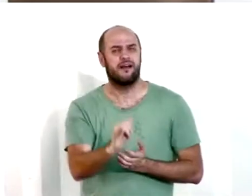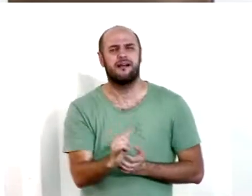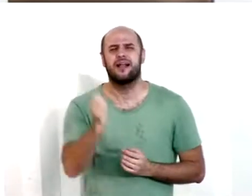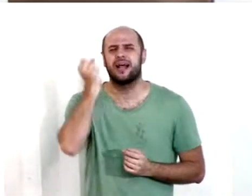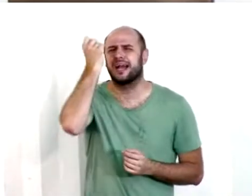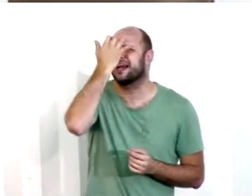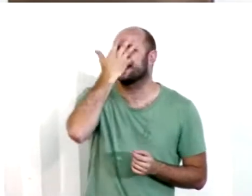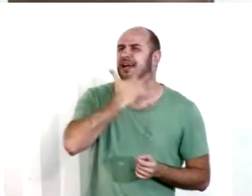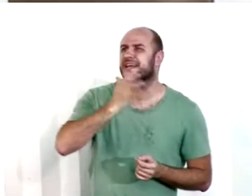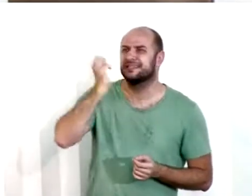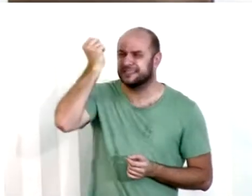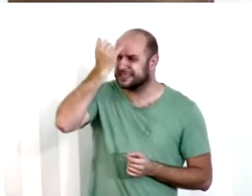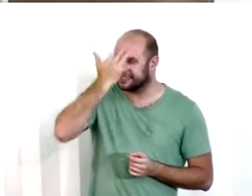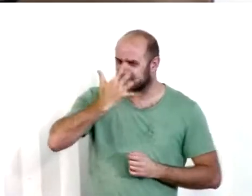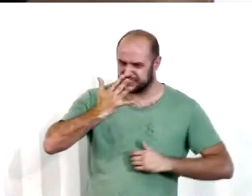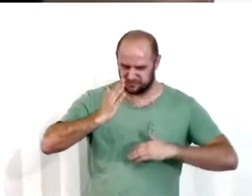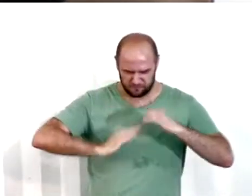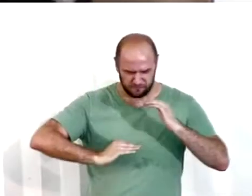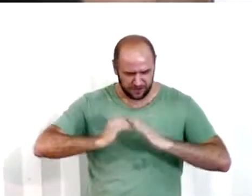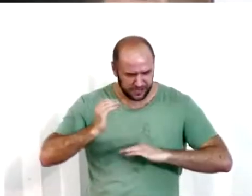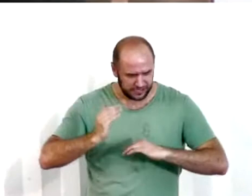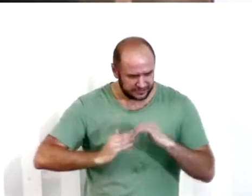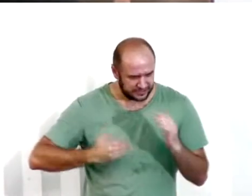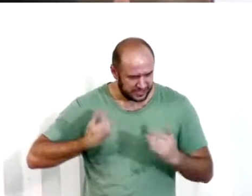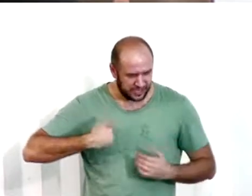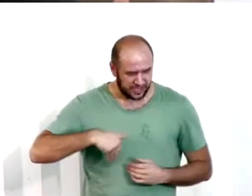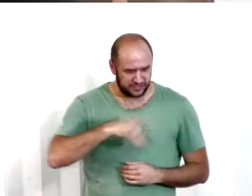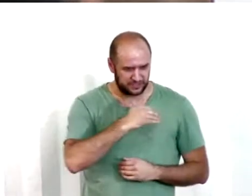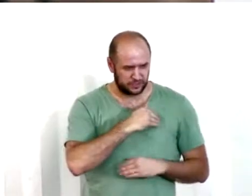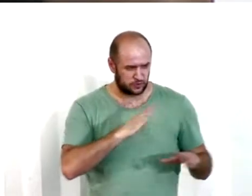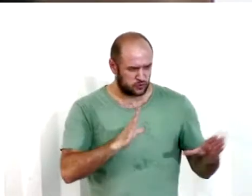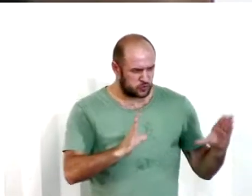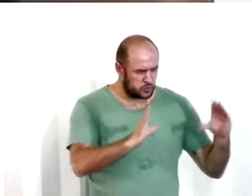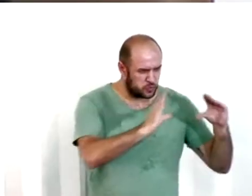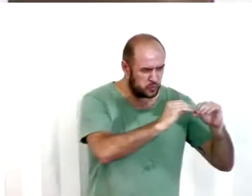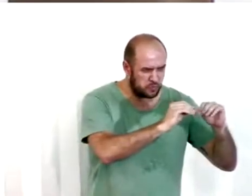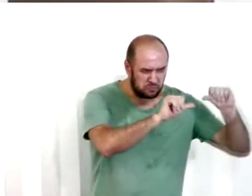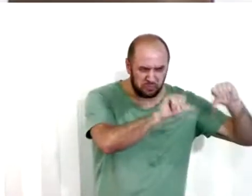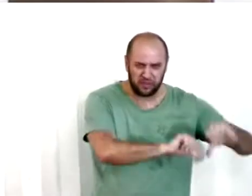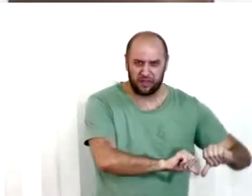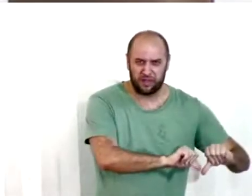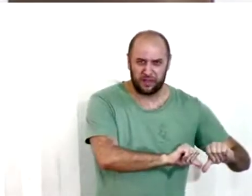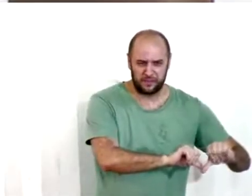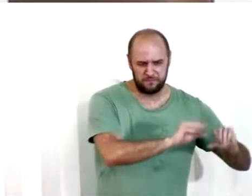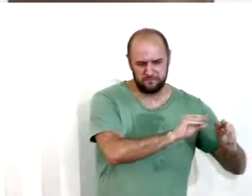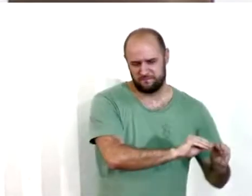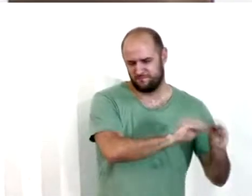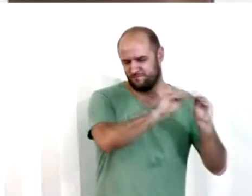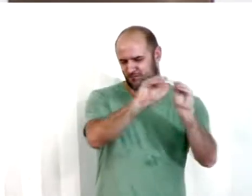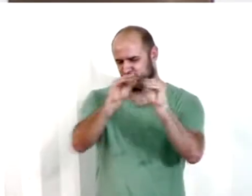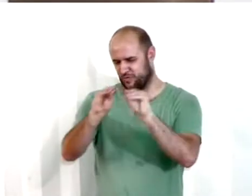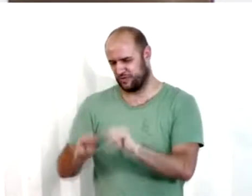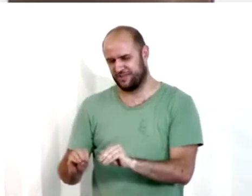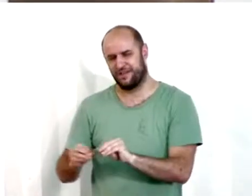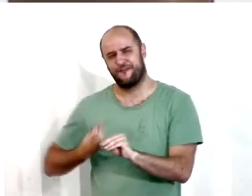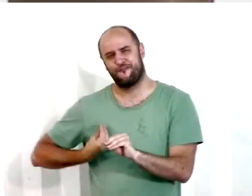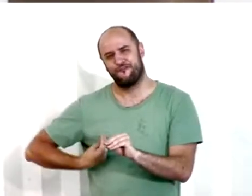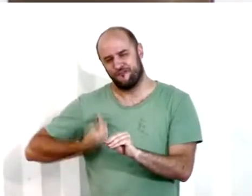que nos fez sair da condenação para